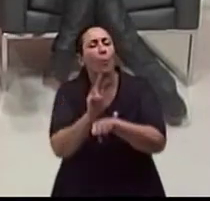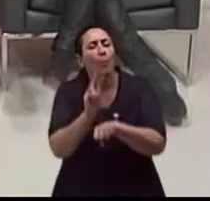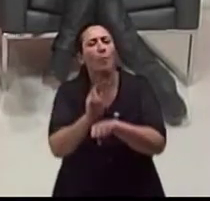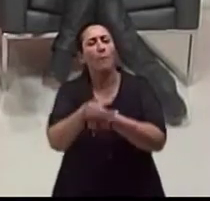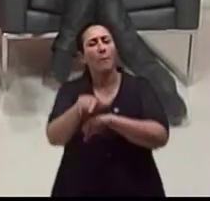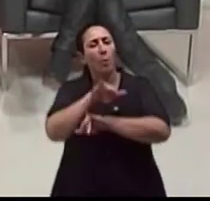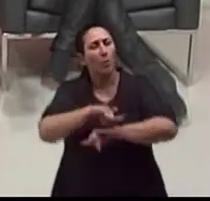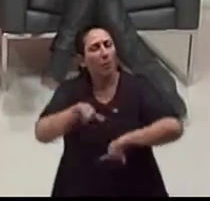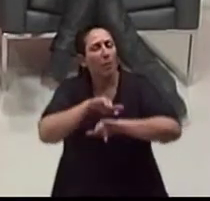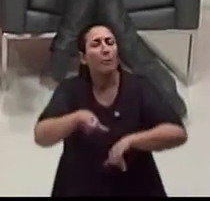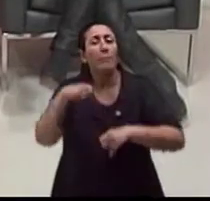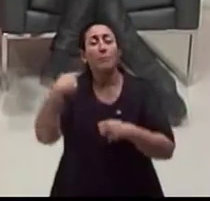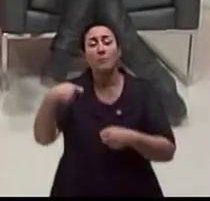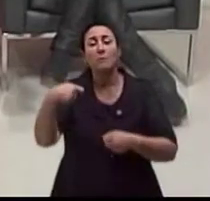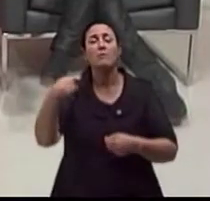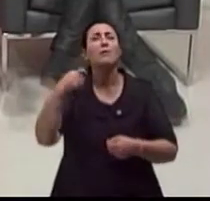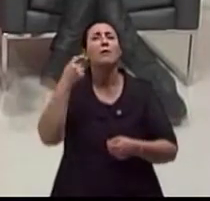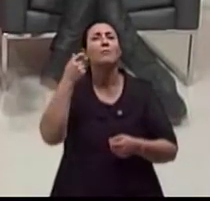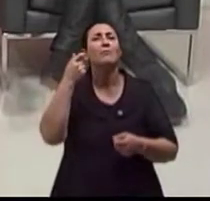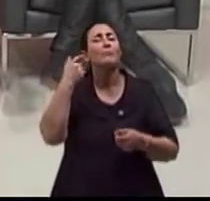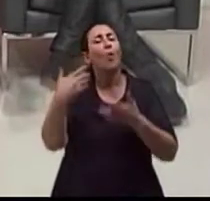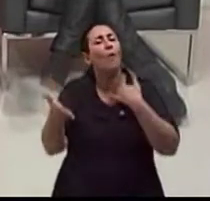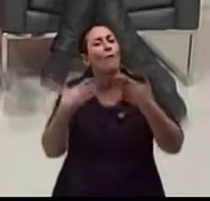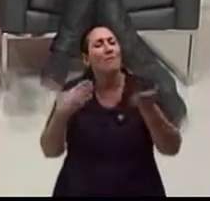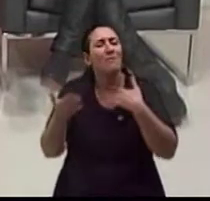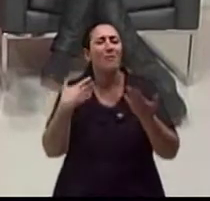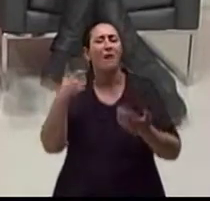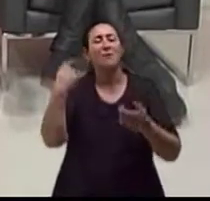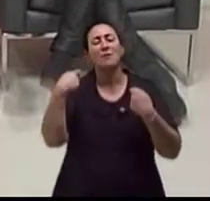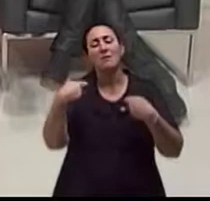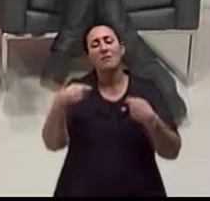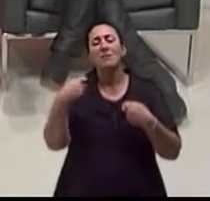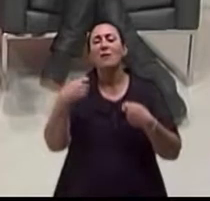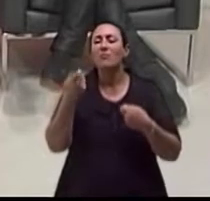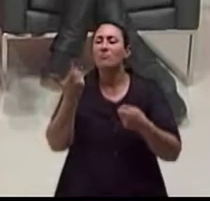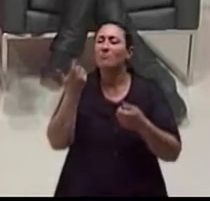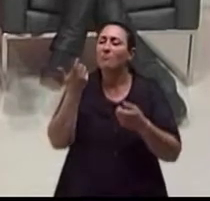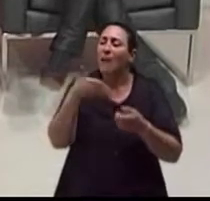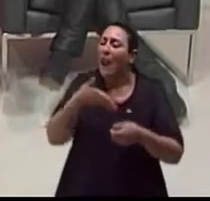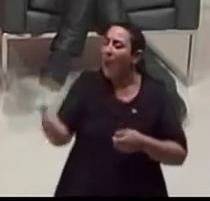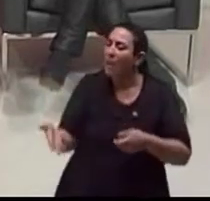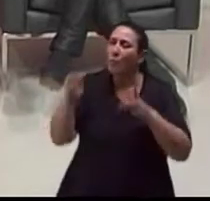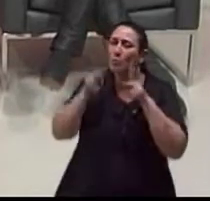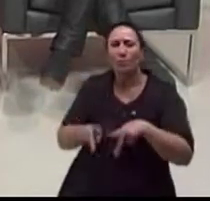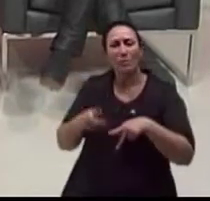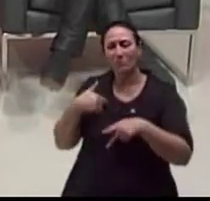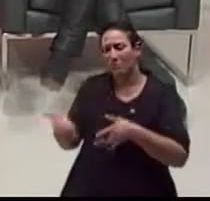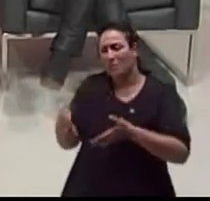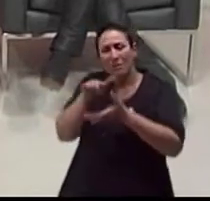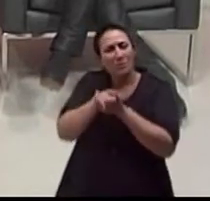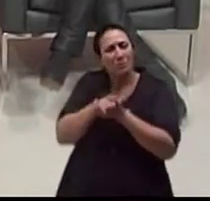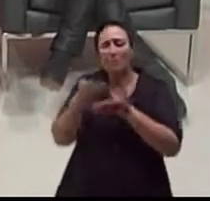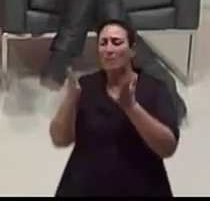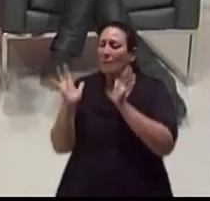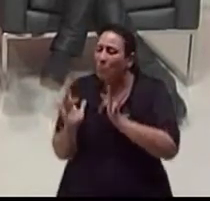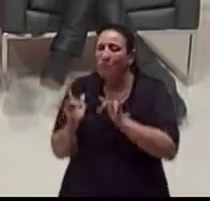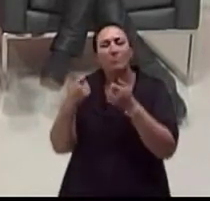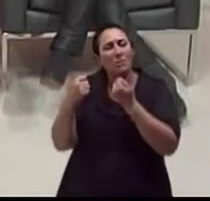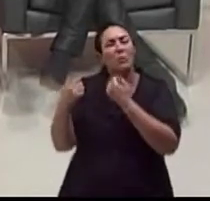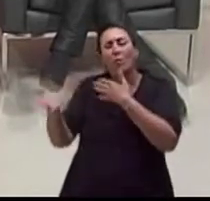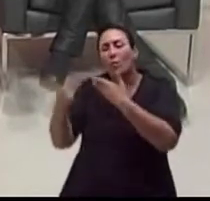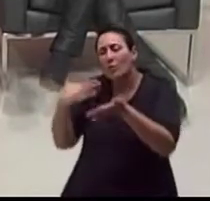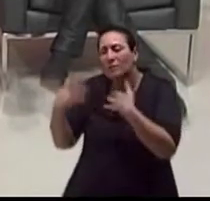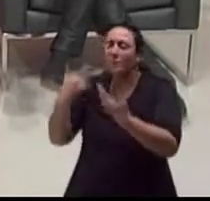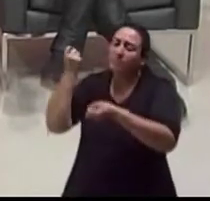falem com eles Nada melhor do que falar com uma pessoa que a gente gosta né Não deixe para amanhã o que pode ser dito